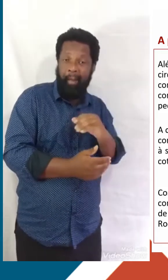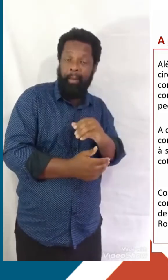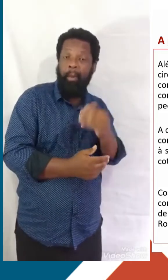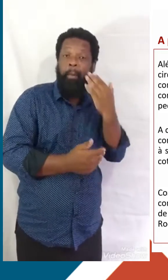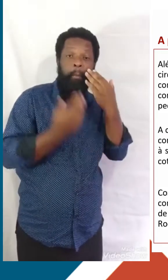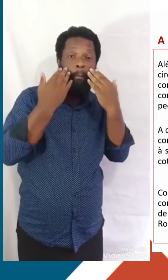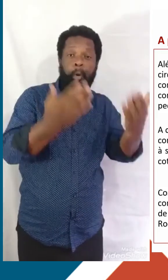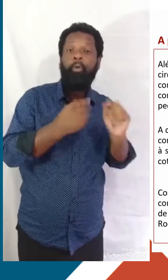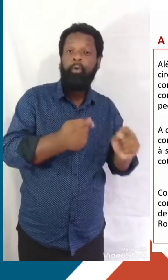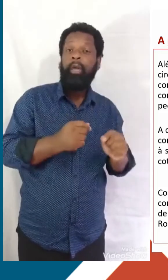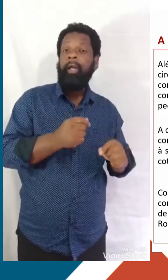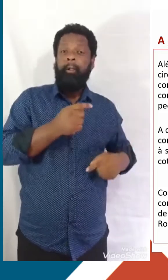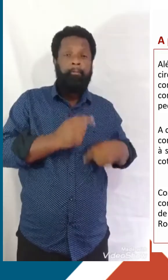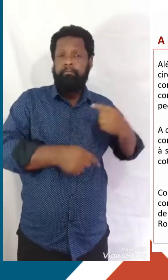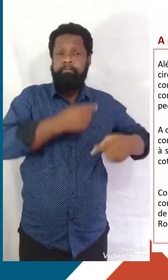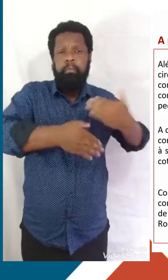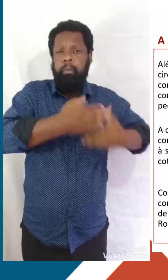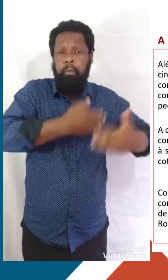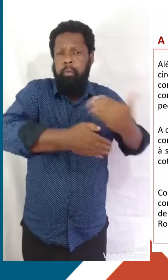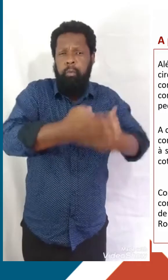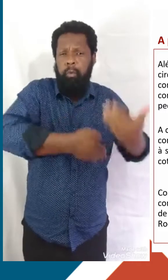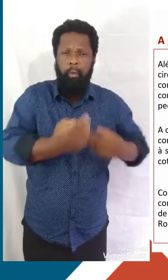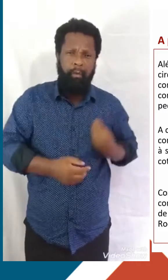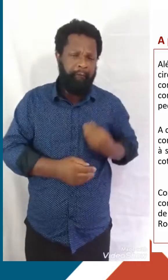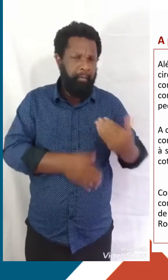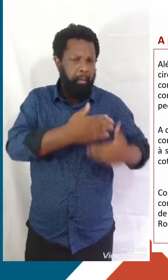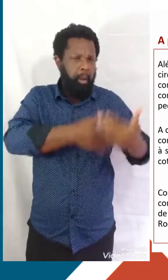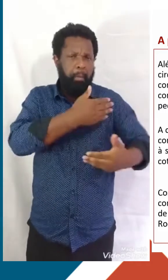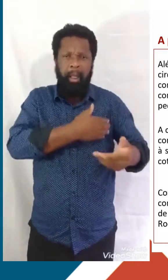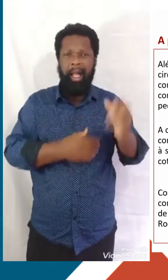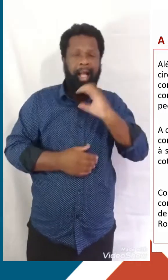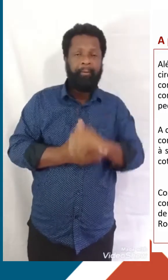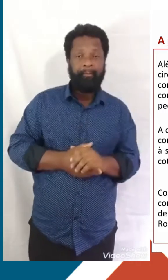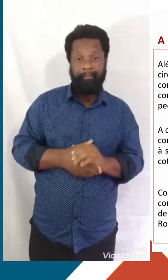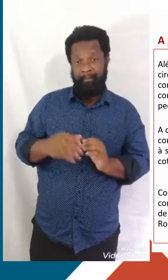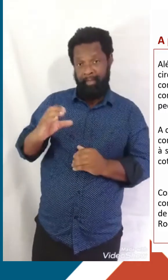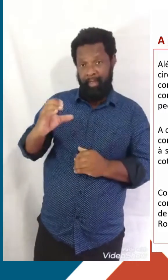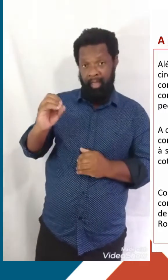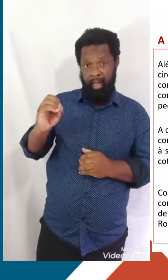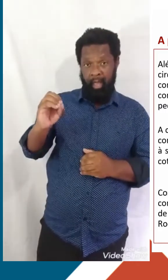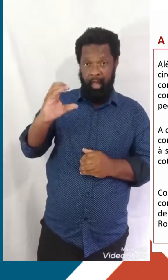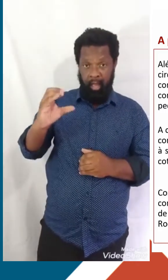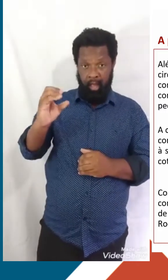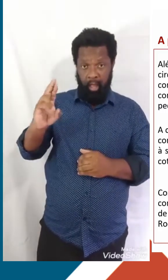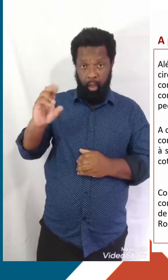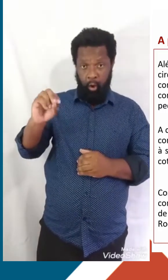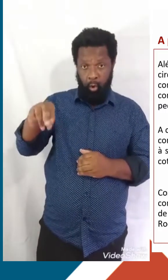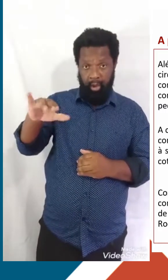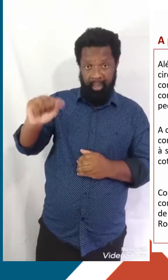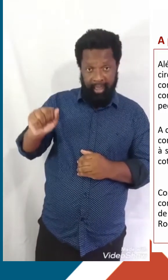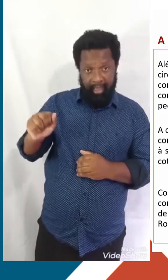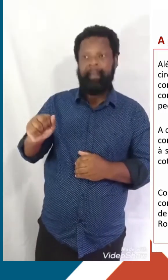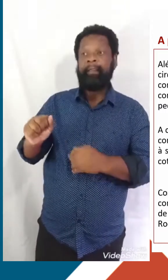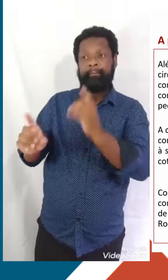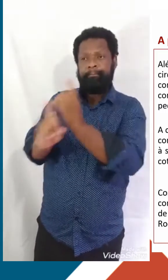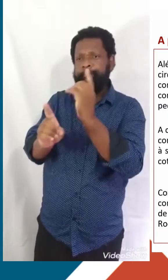o aceleramento da modernidade. A crônica ganha espaço dentro dos principais